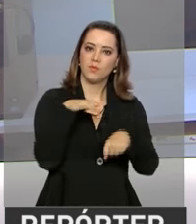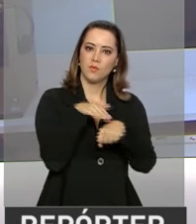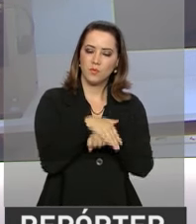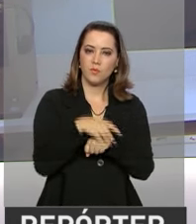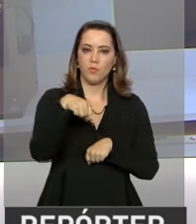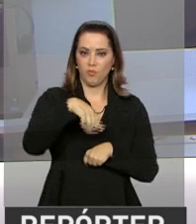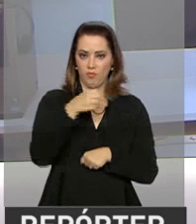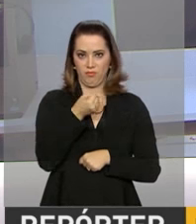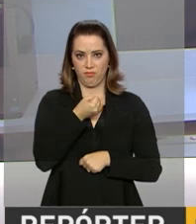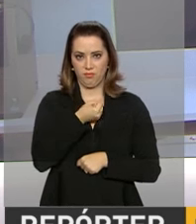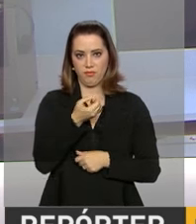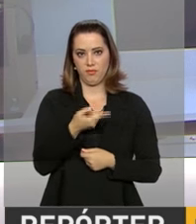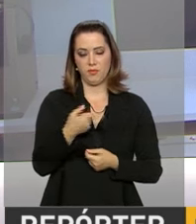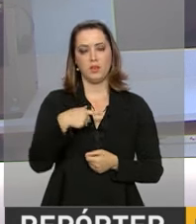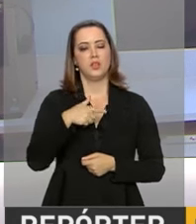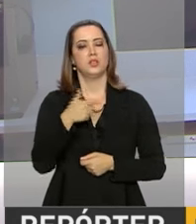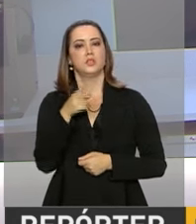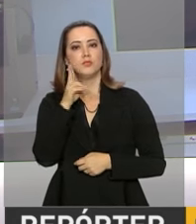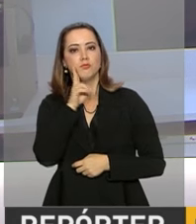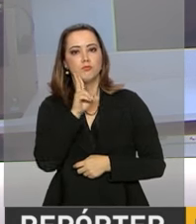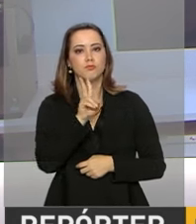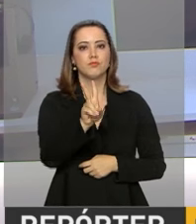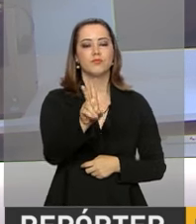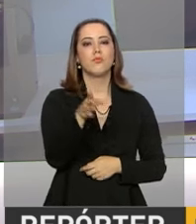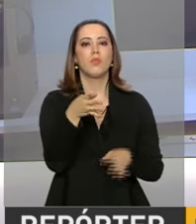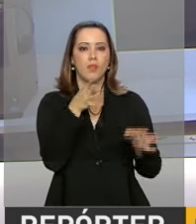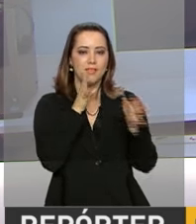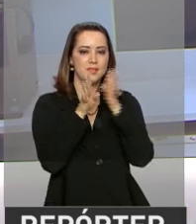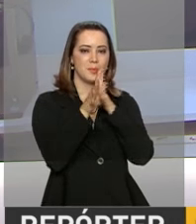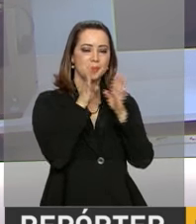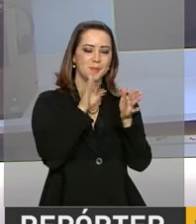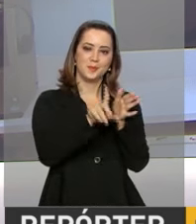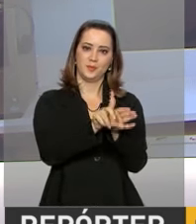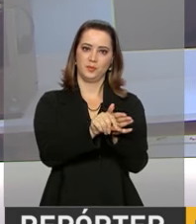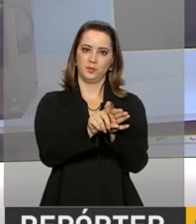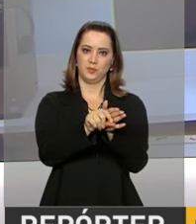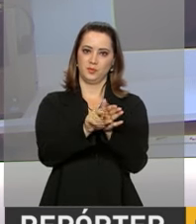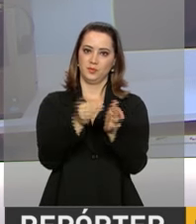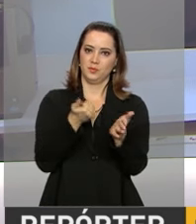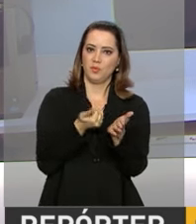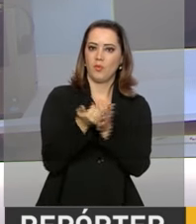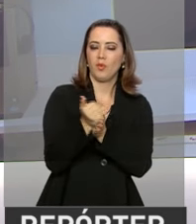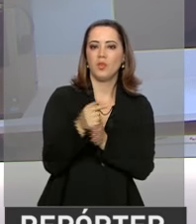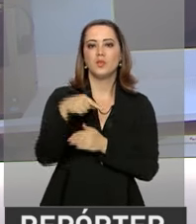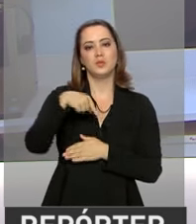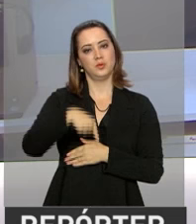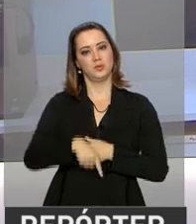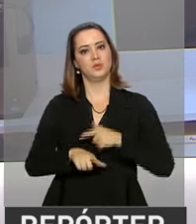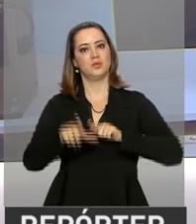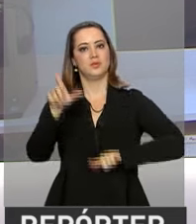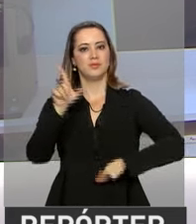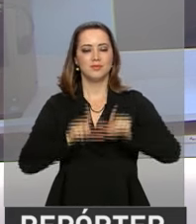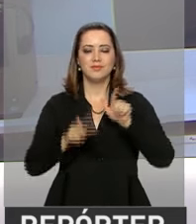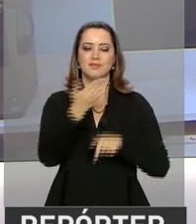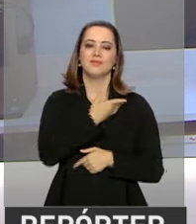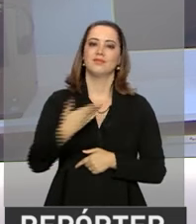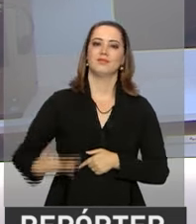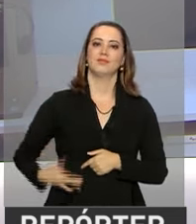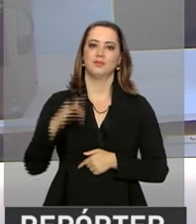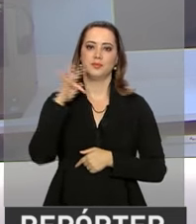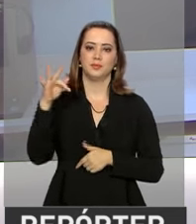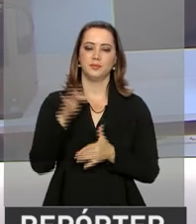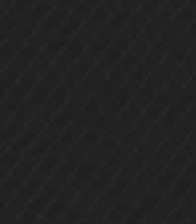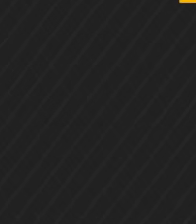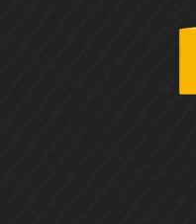noite no Jornal NBR. Não deixe de conferir as novidades também nas nossas redes sociais. Continue na NBR, a TV do